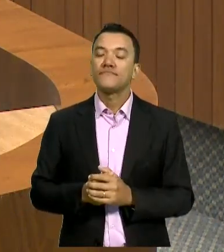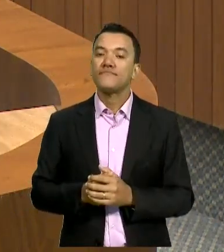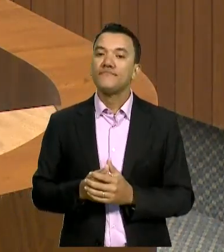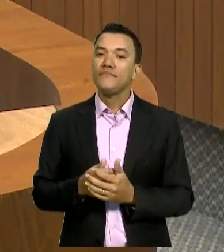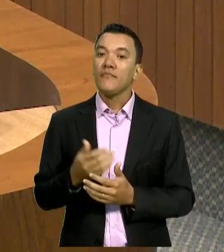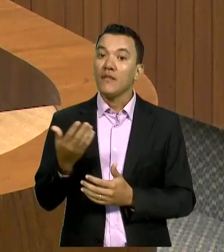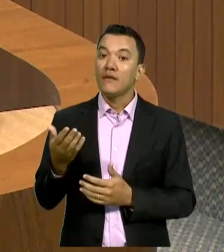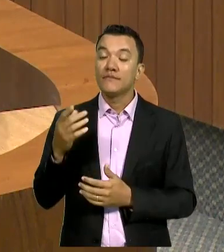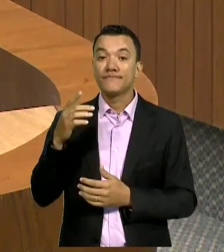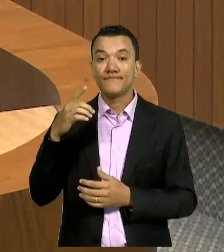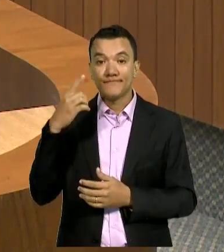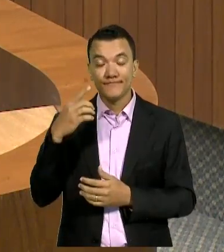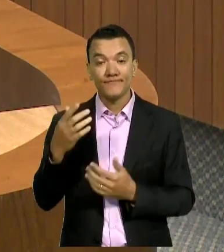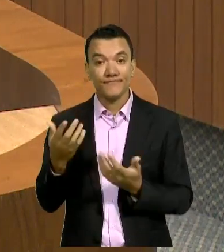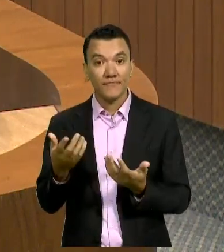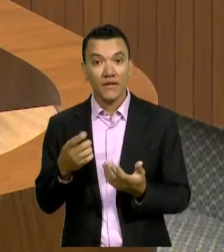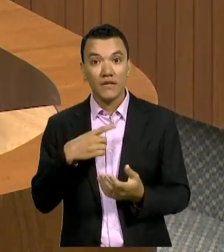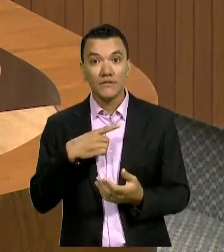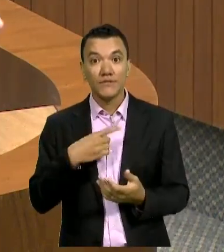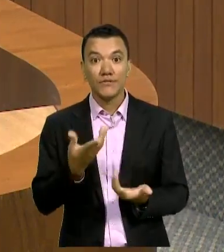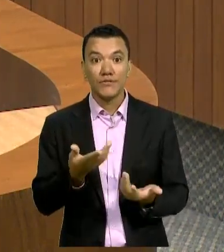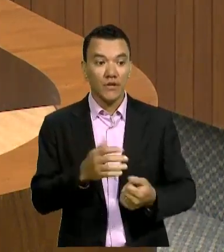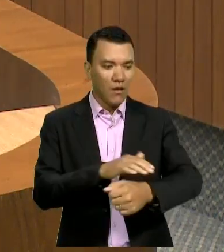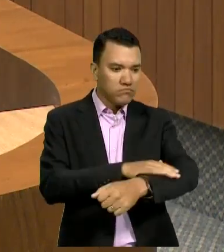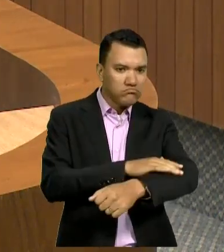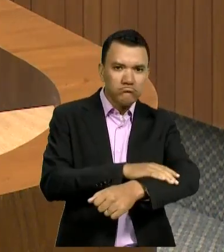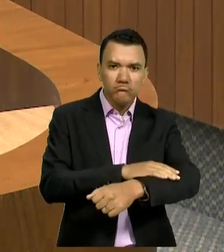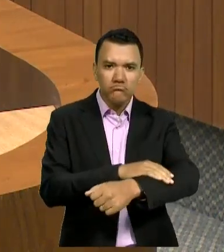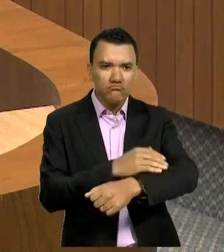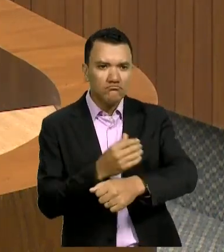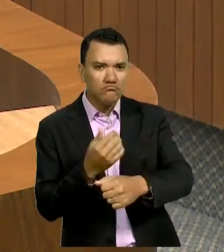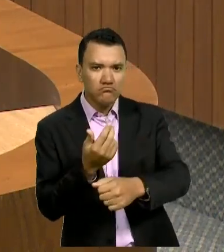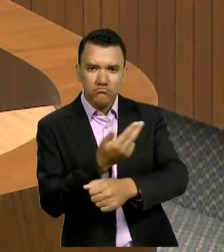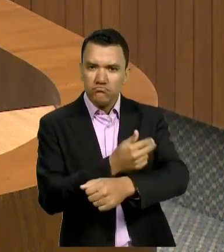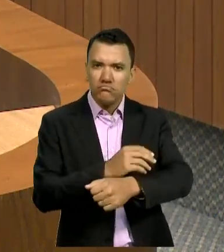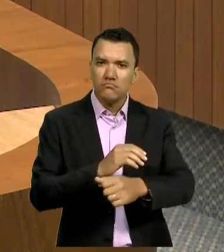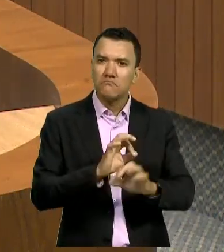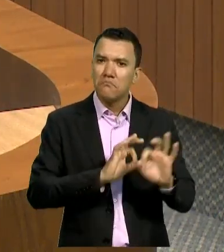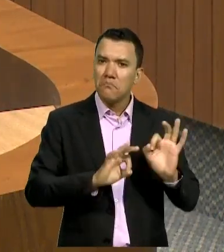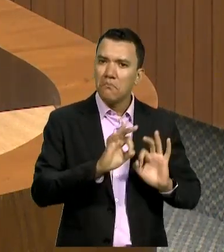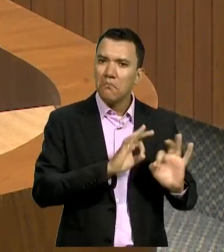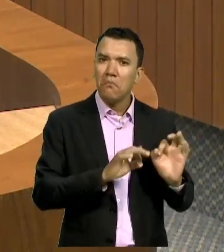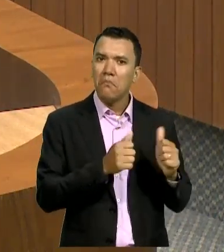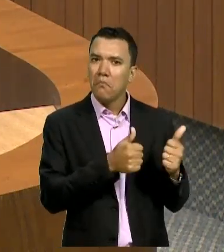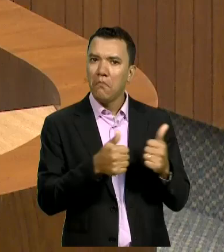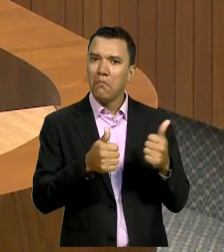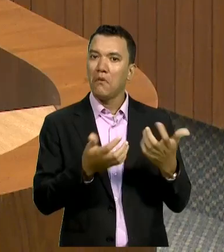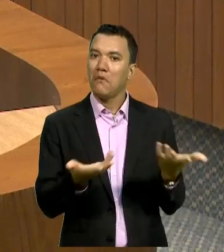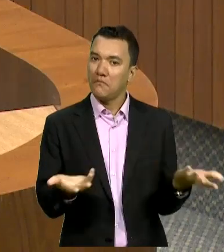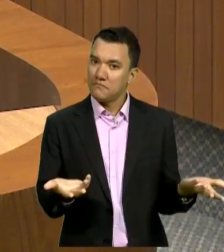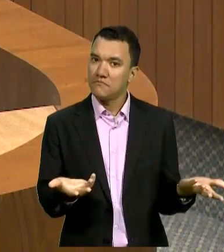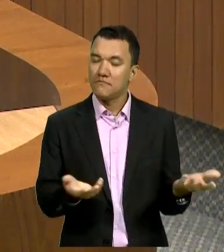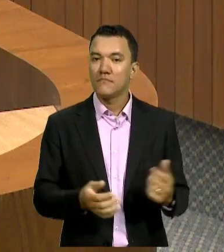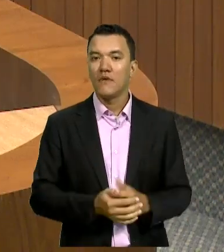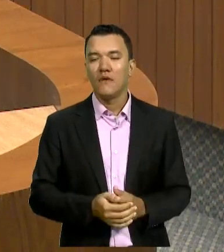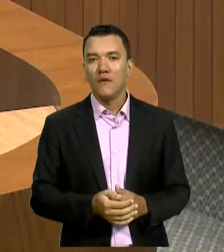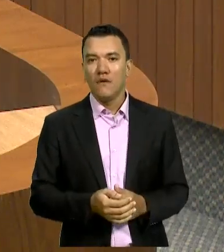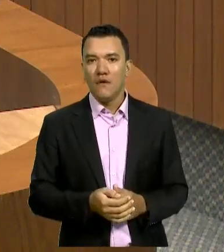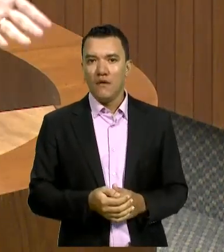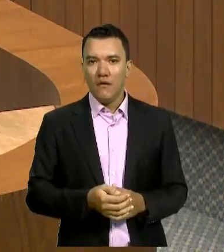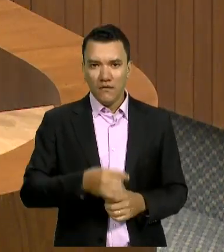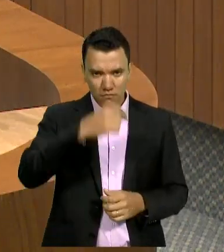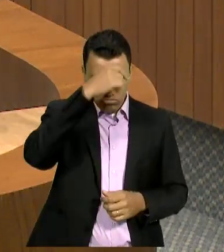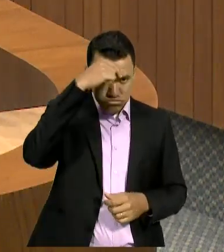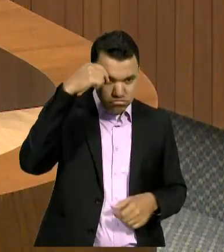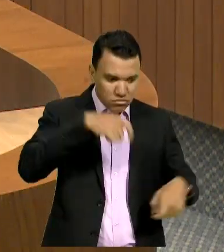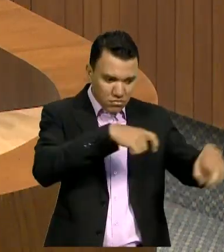o que tinha de gente com a pele bem cuidada ali, e assim, é uma coisa que sem terra, quem trabalhador